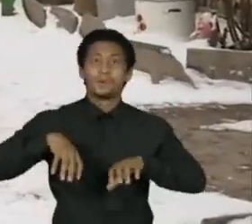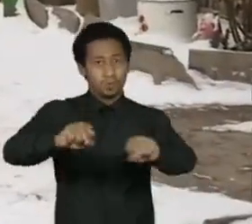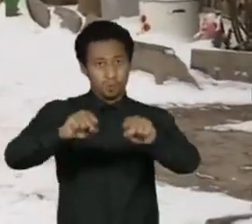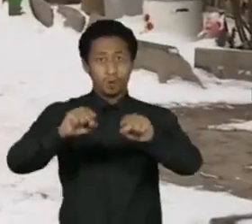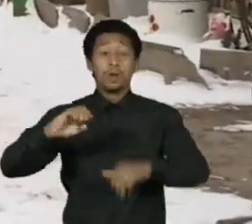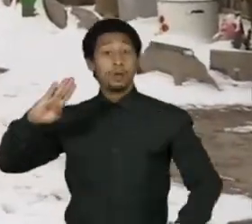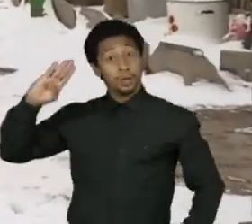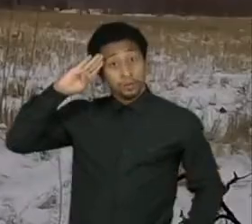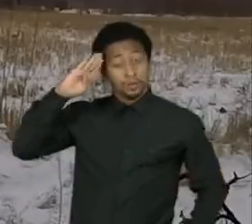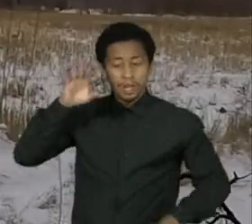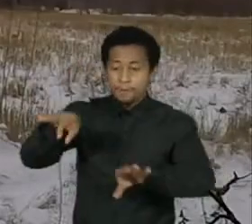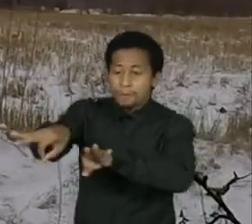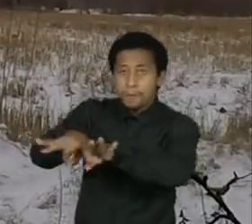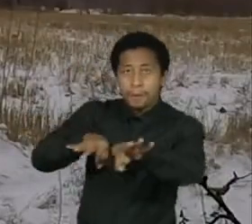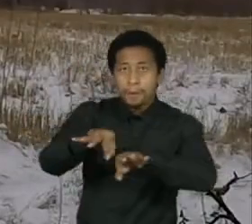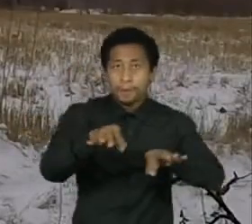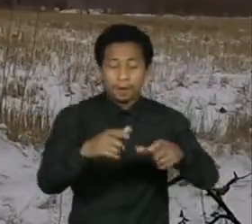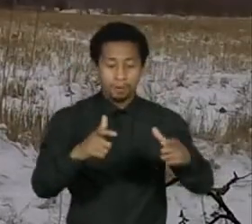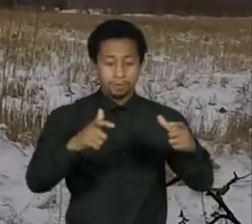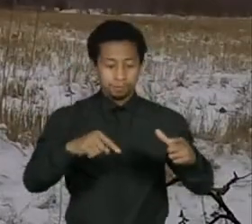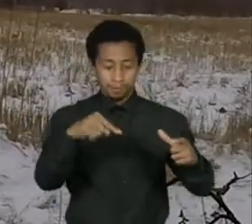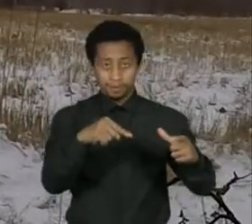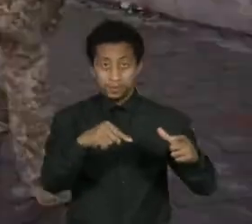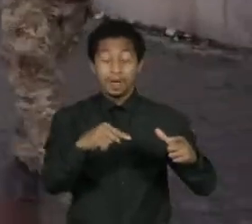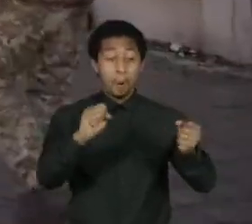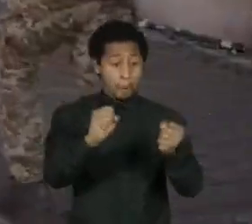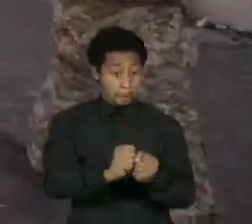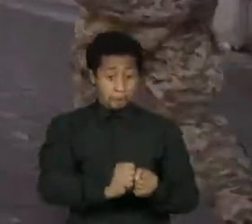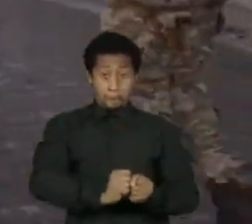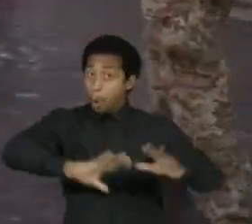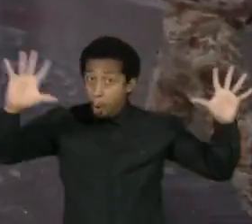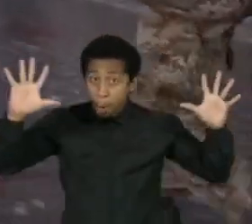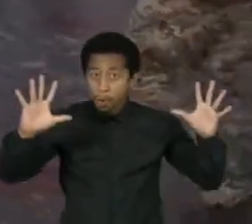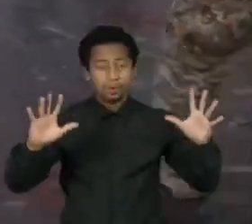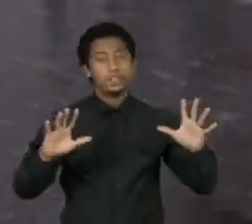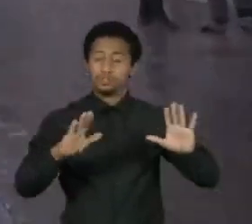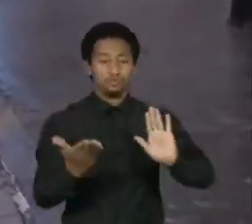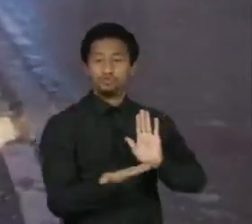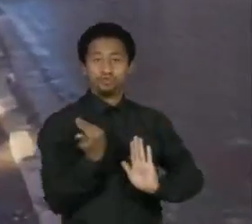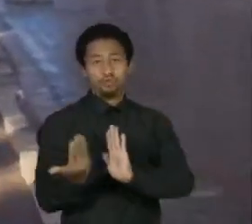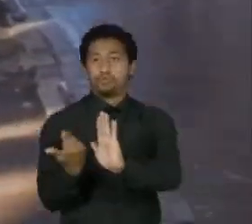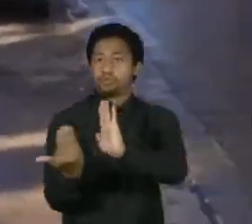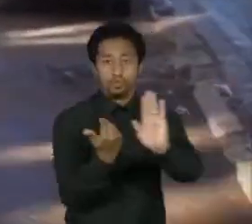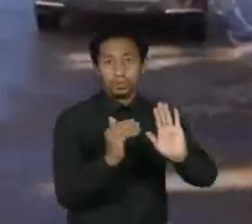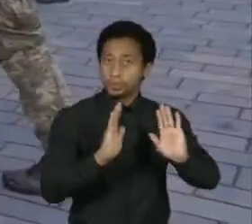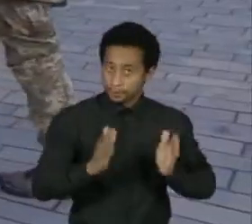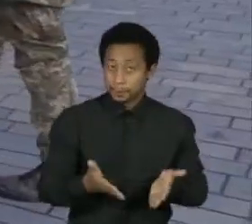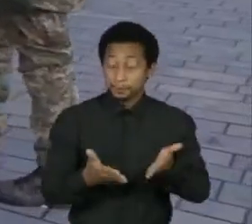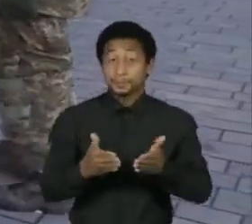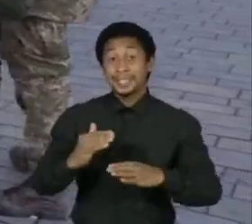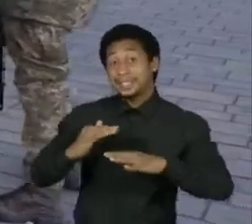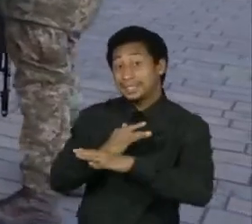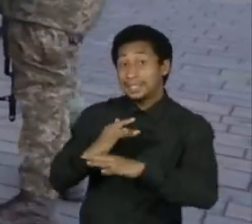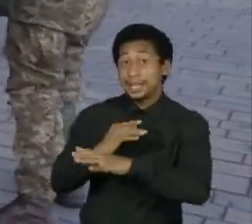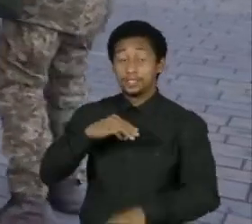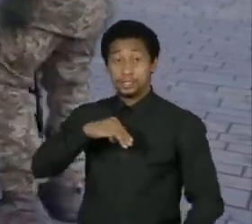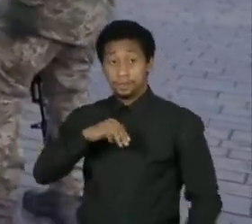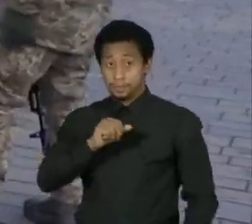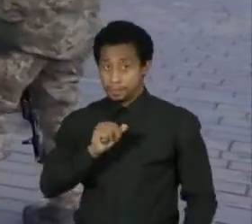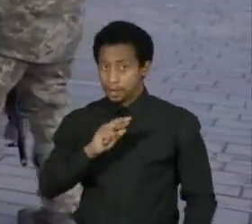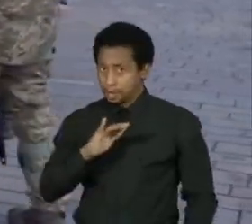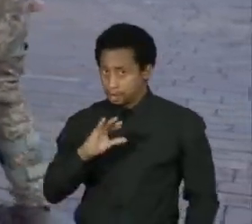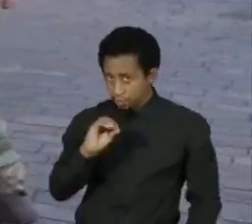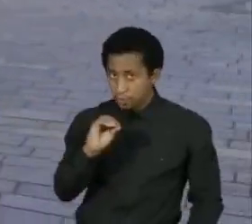com minas, por conta do risco de explosões. Na importante cidade de Mariupol, onde há